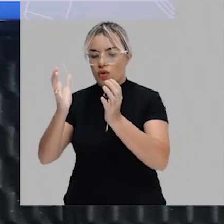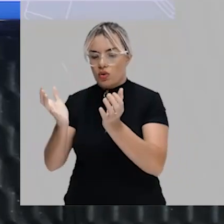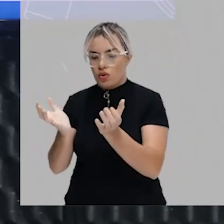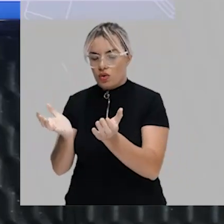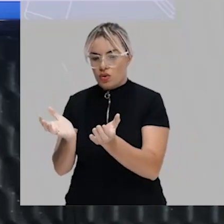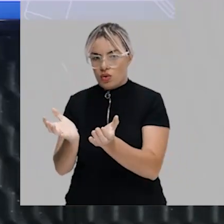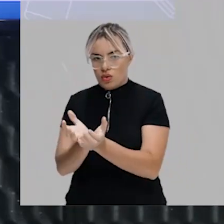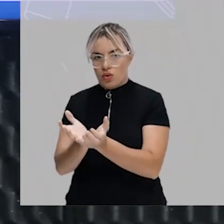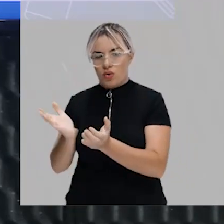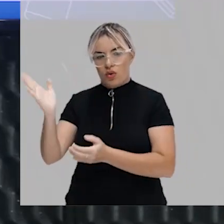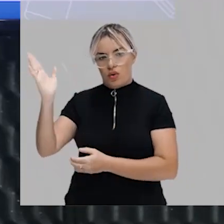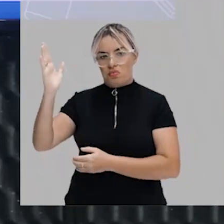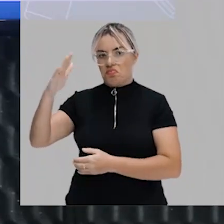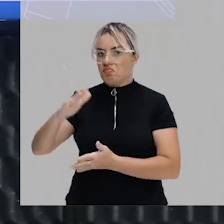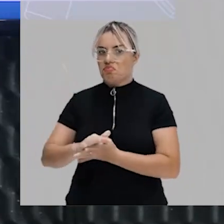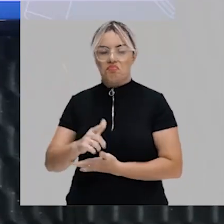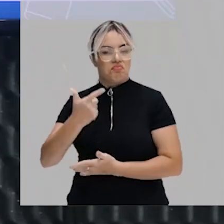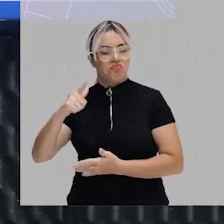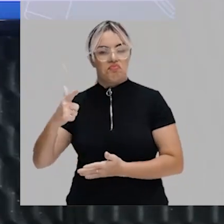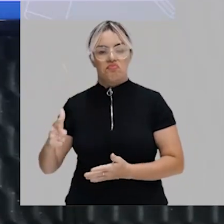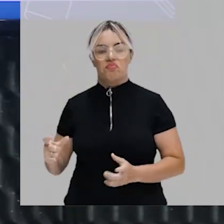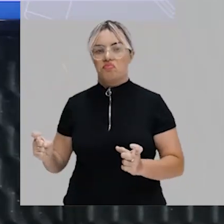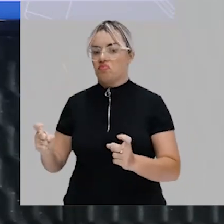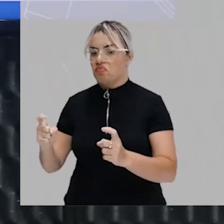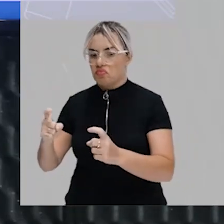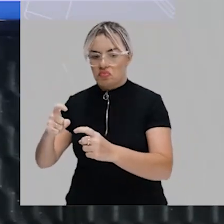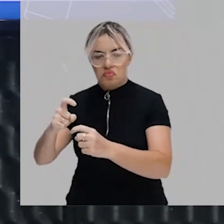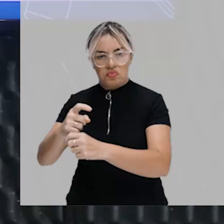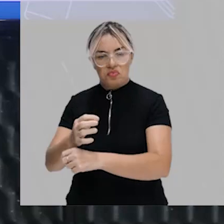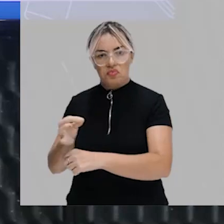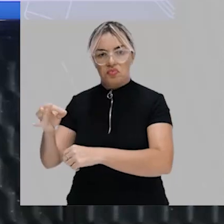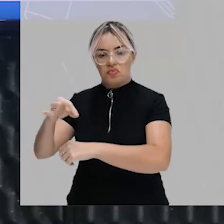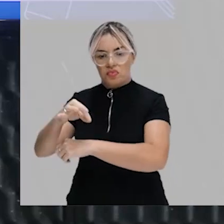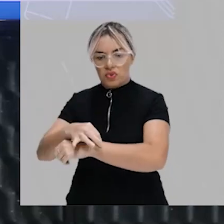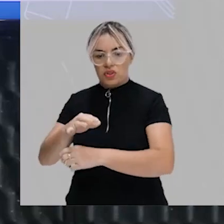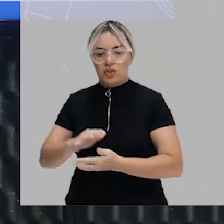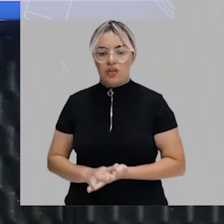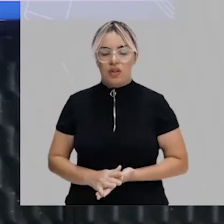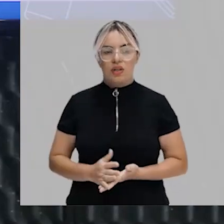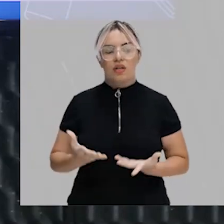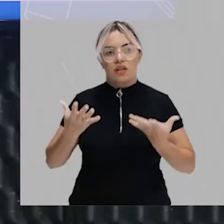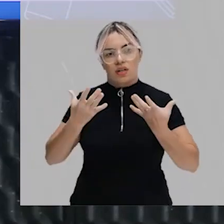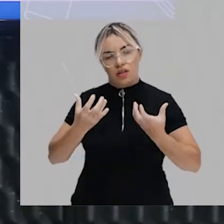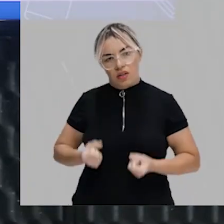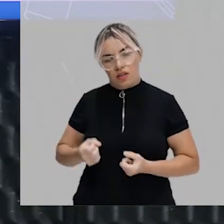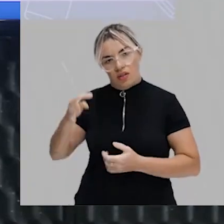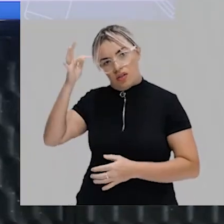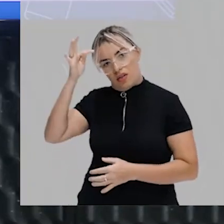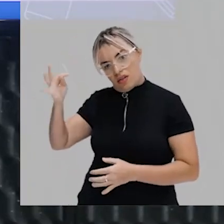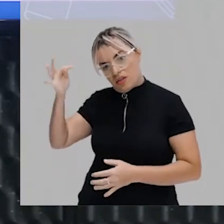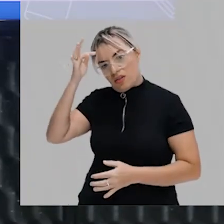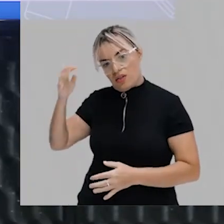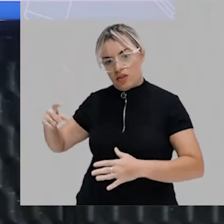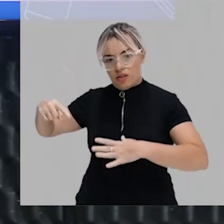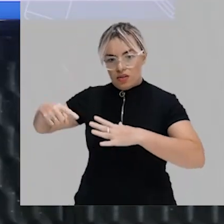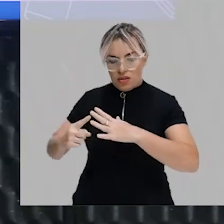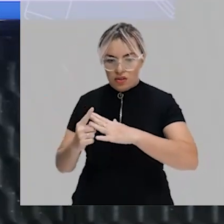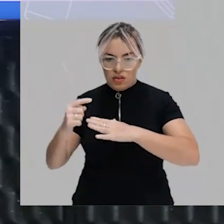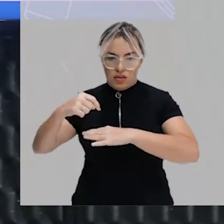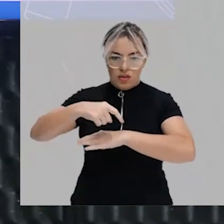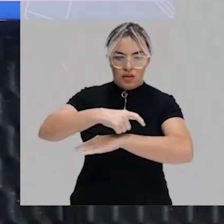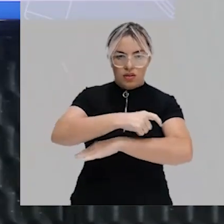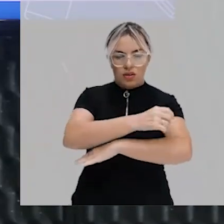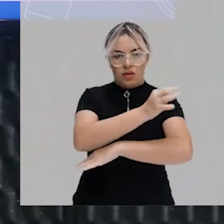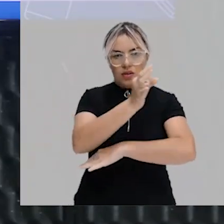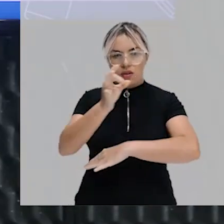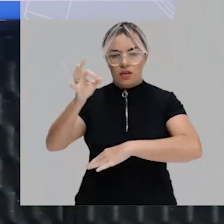de mosca, nenhuma mosca ali dentro do vidro, tá? E ali ele defendeu a teoria da biogênese. Por quê? Ele disse